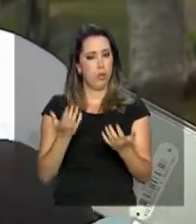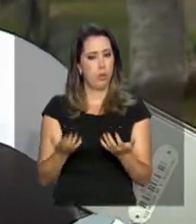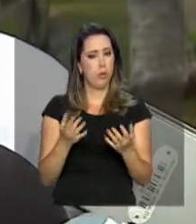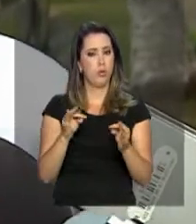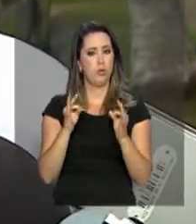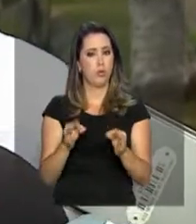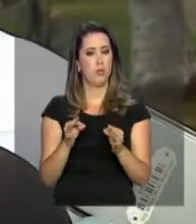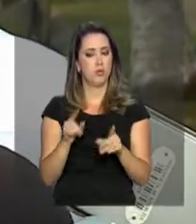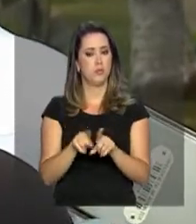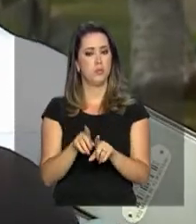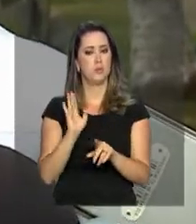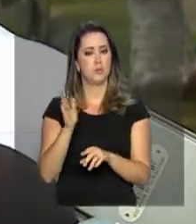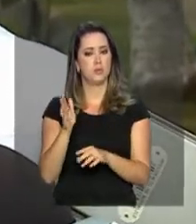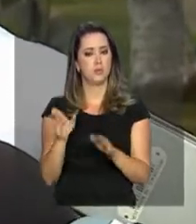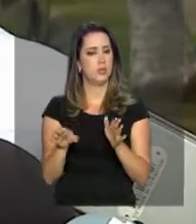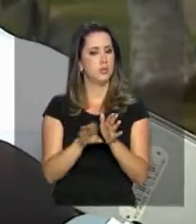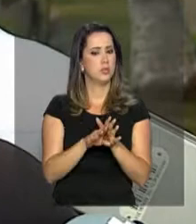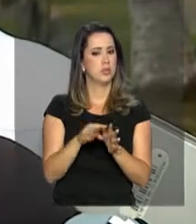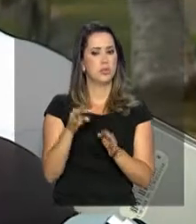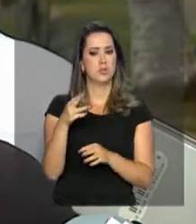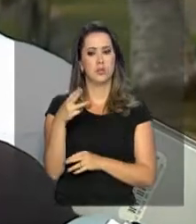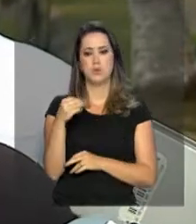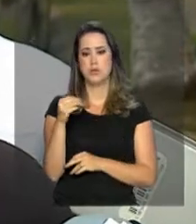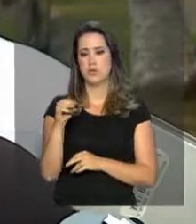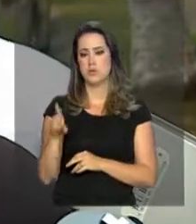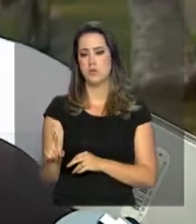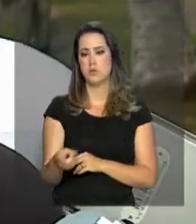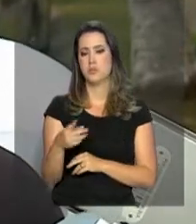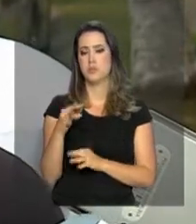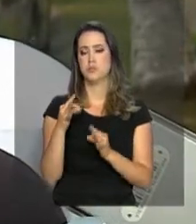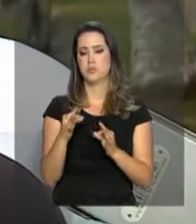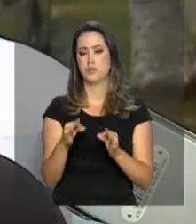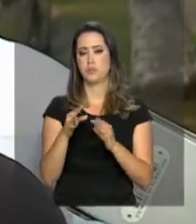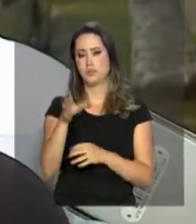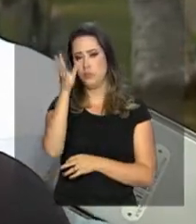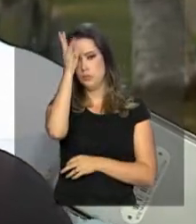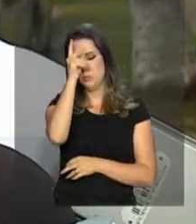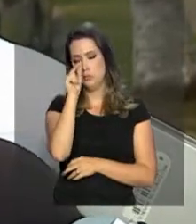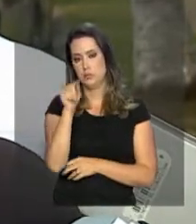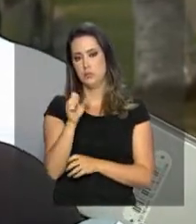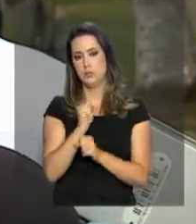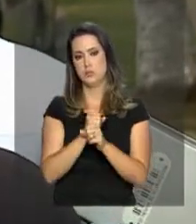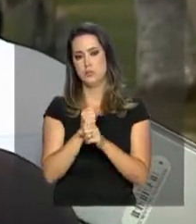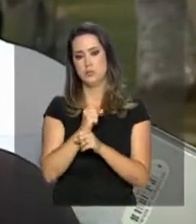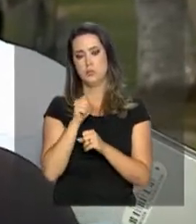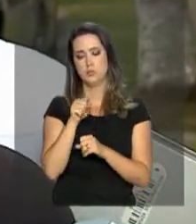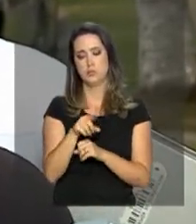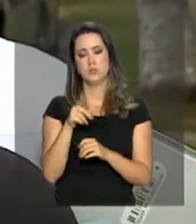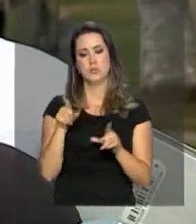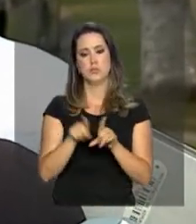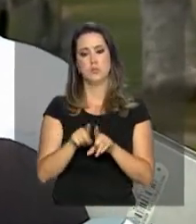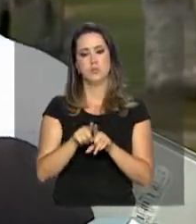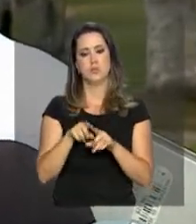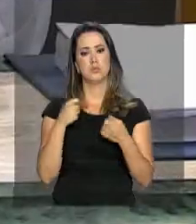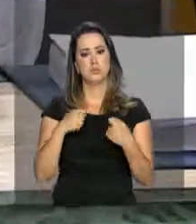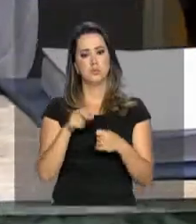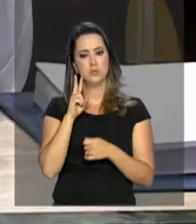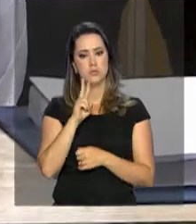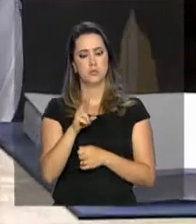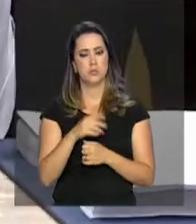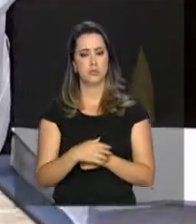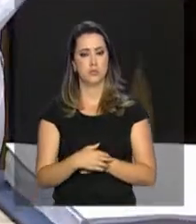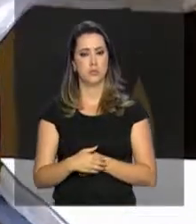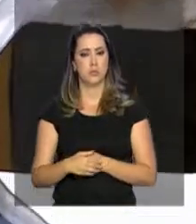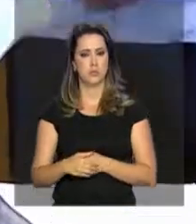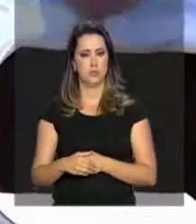nós estamos atingindo esta quota no presente momento então é também esta matéria ficou de ser examinada no